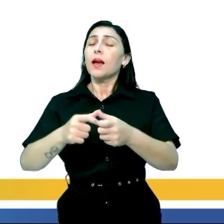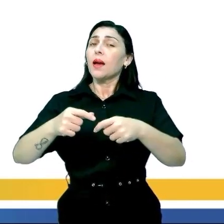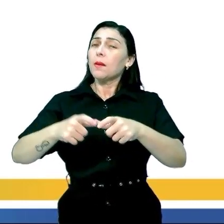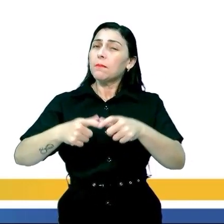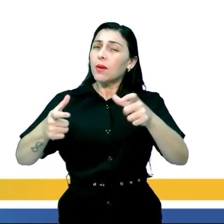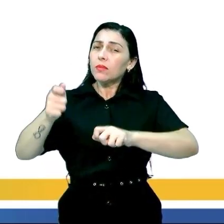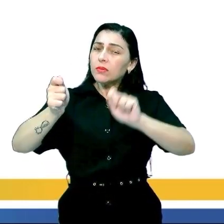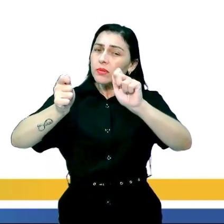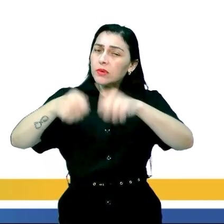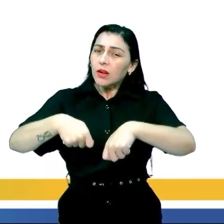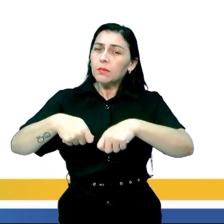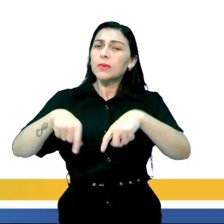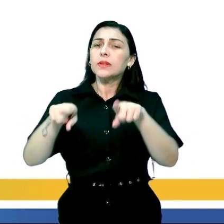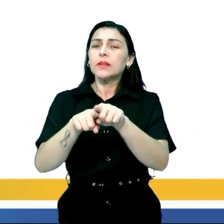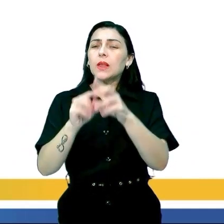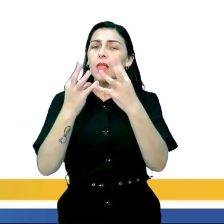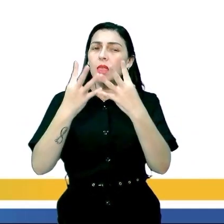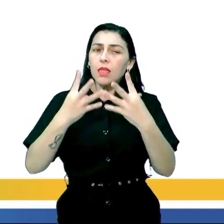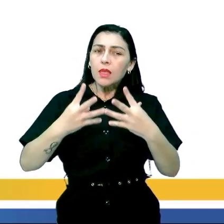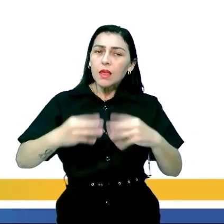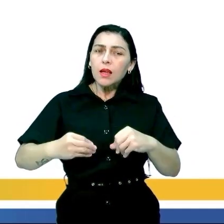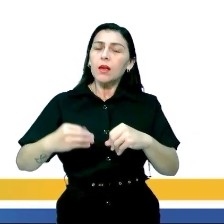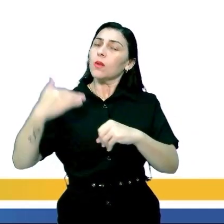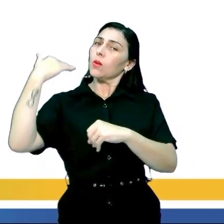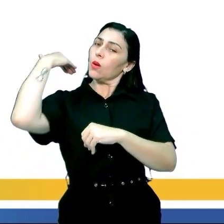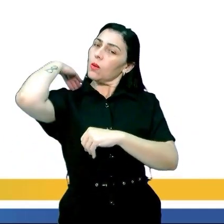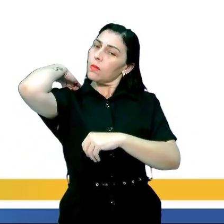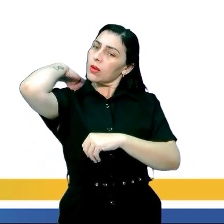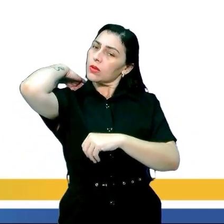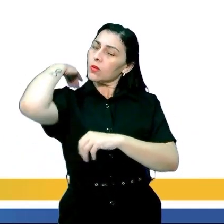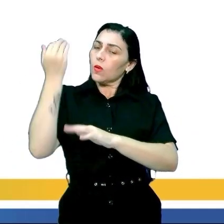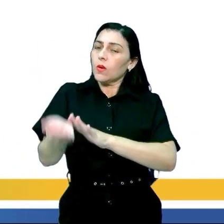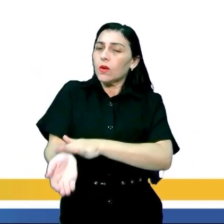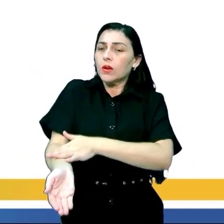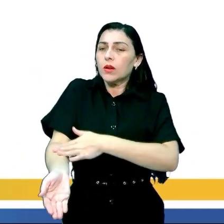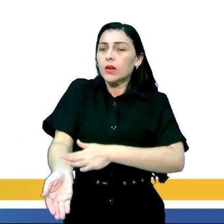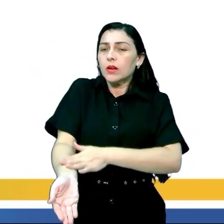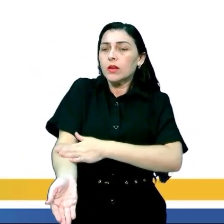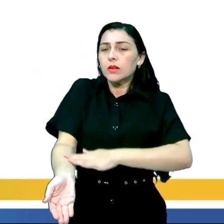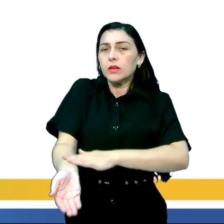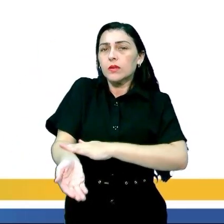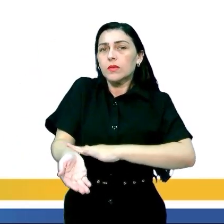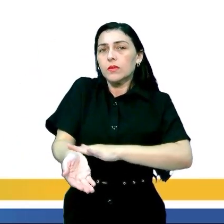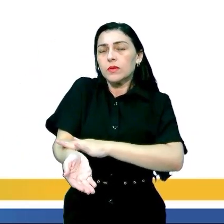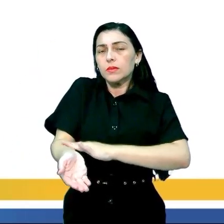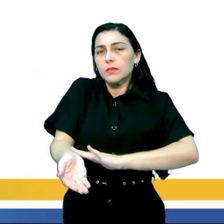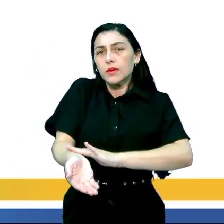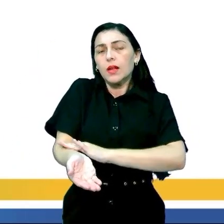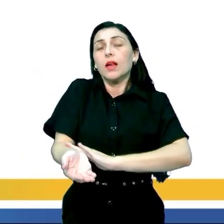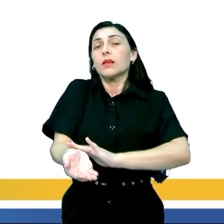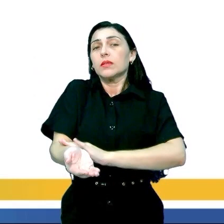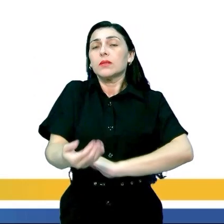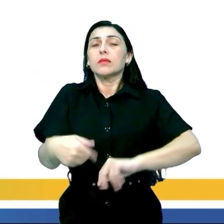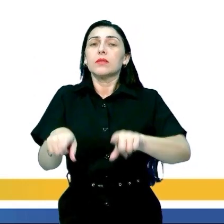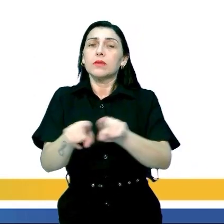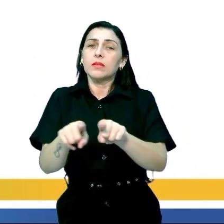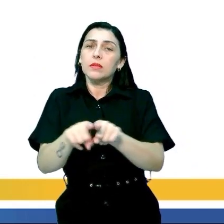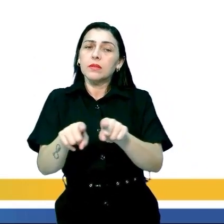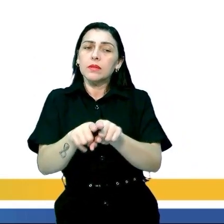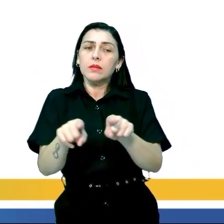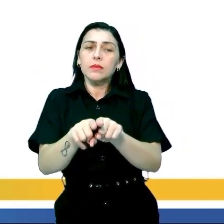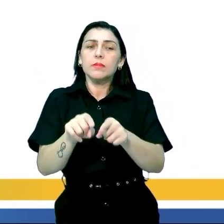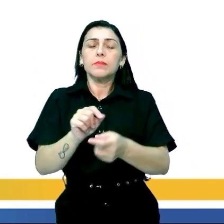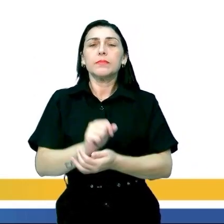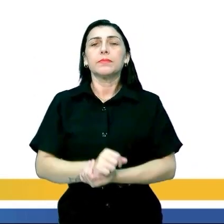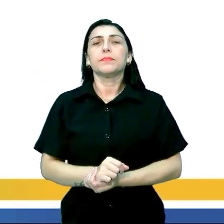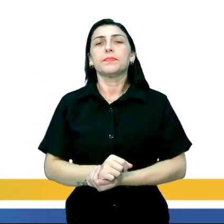os diversos pontos, diferenciando-se em regiões com maior capacidade de discriminação e sensibilidade, como